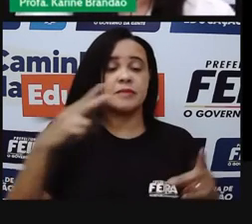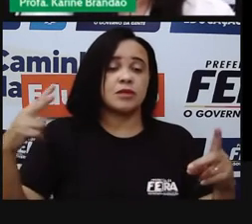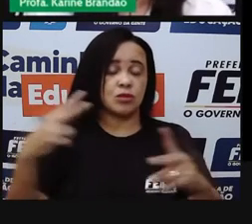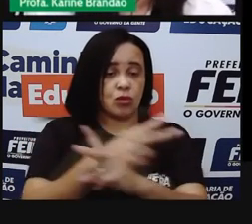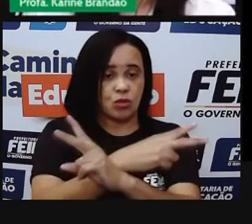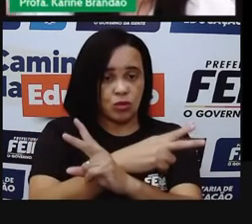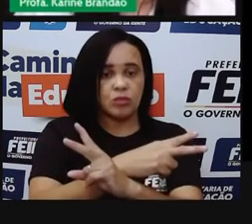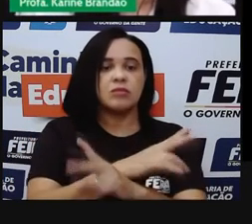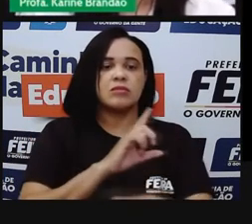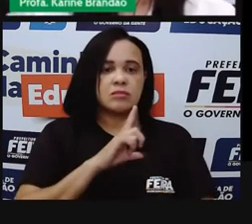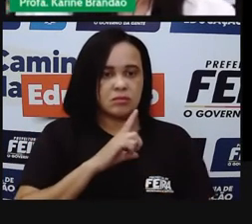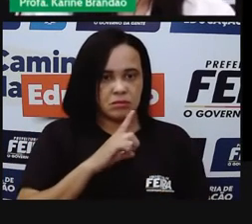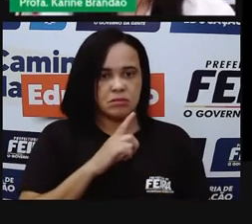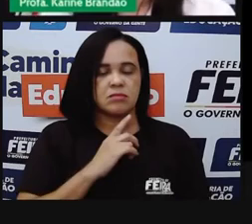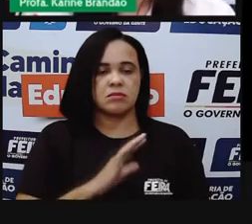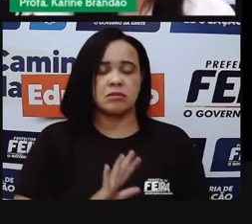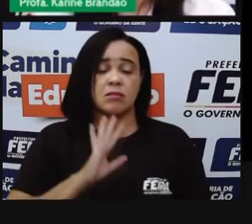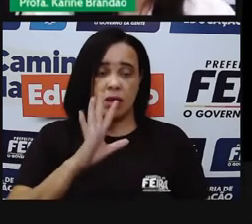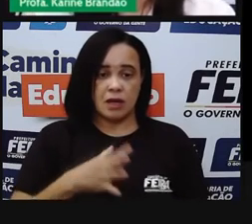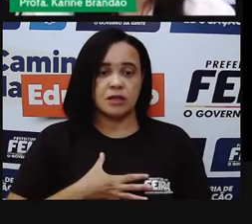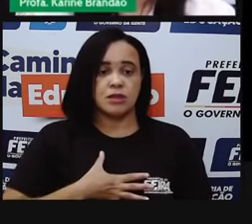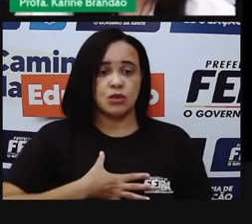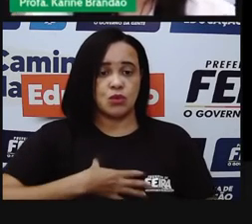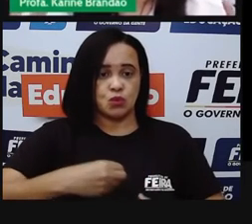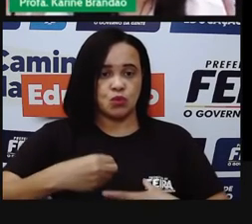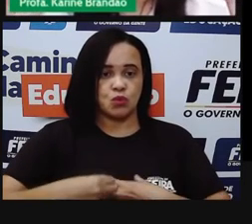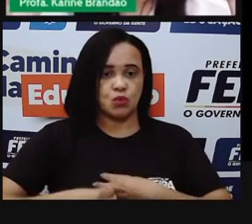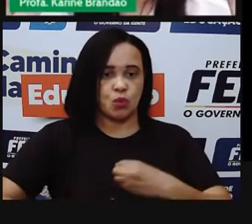na reprodução, quando esses cromossomos,